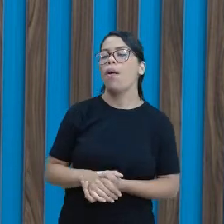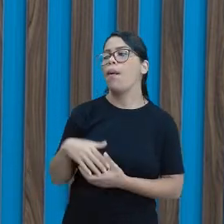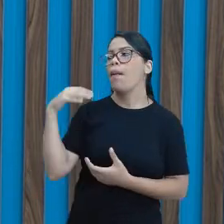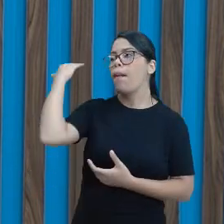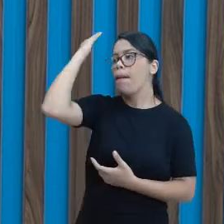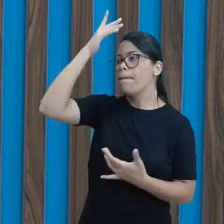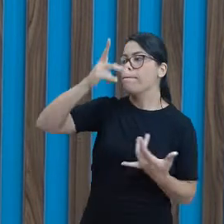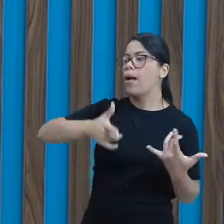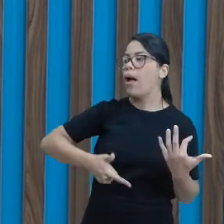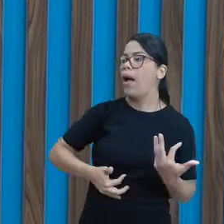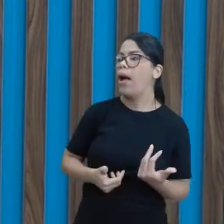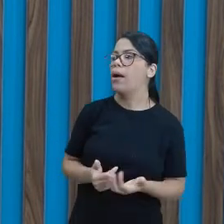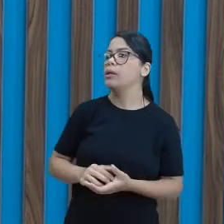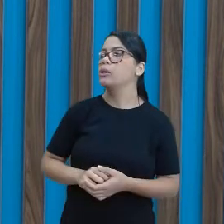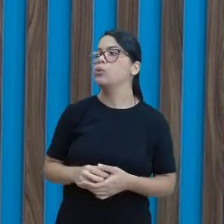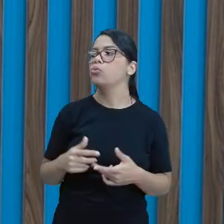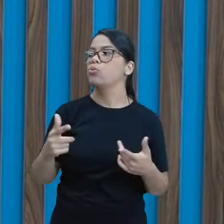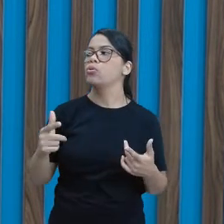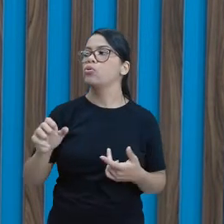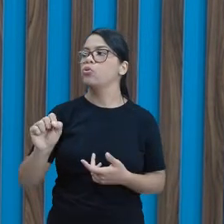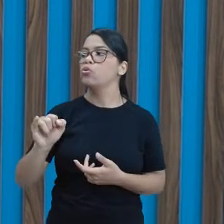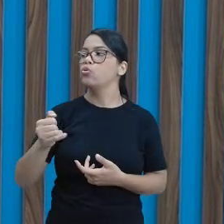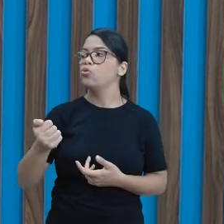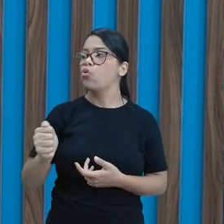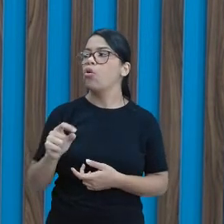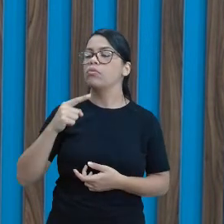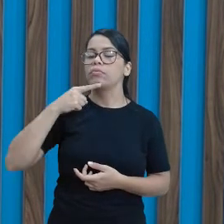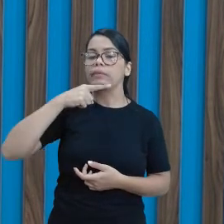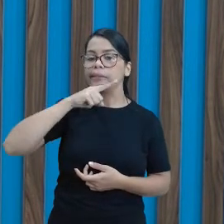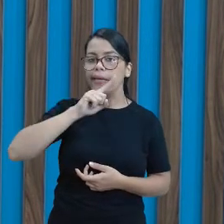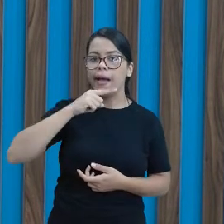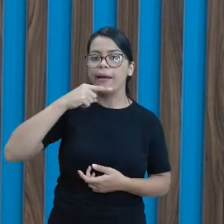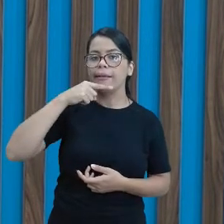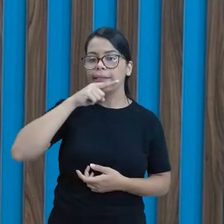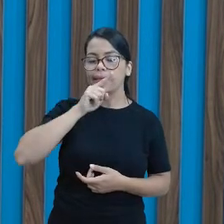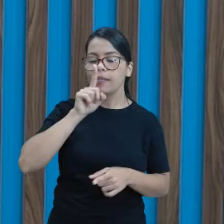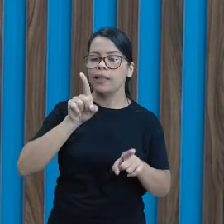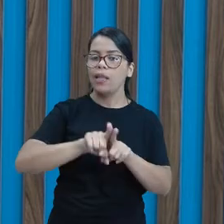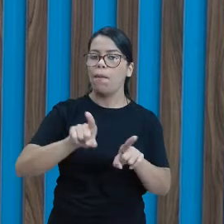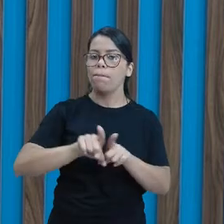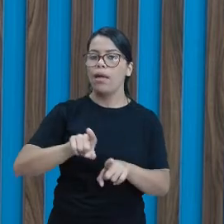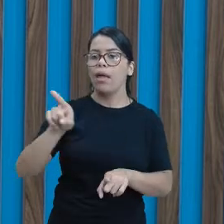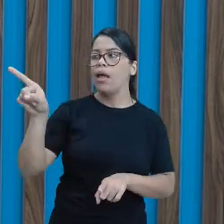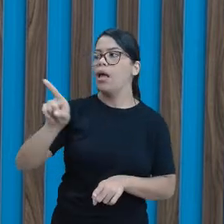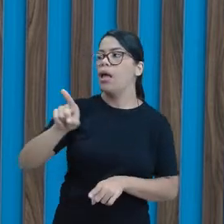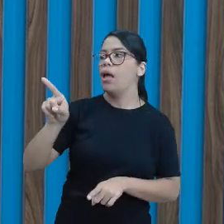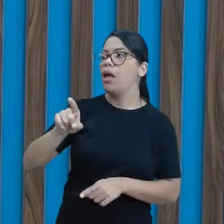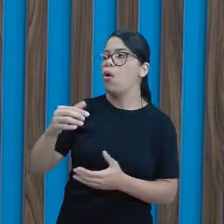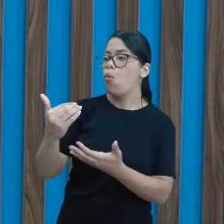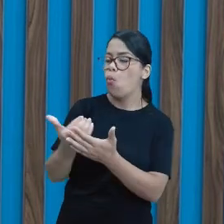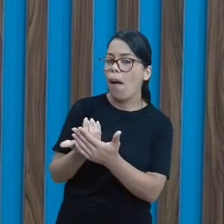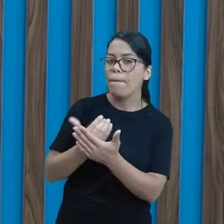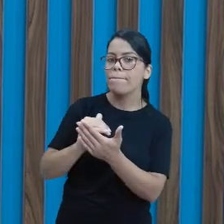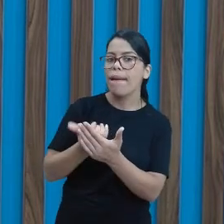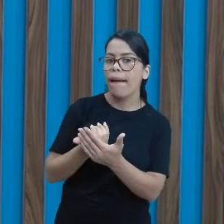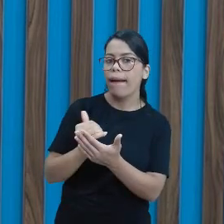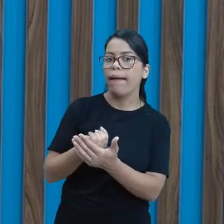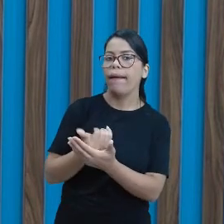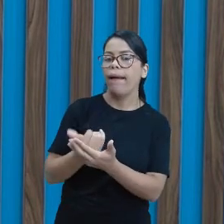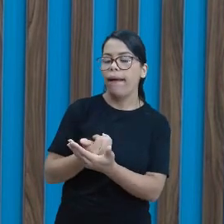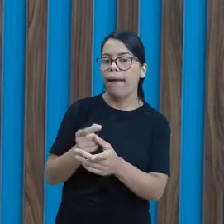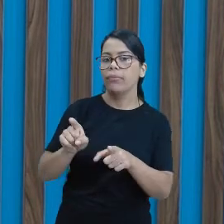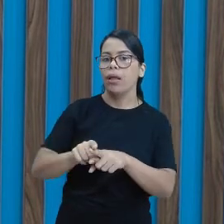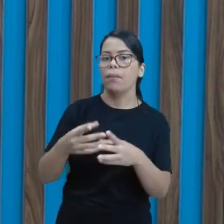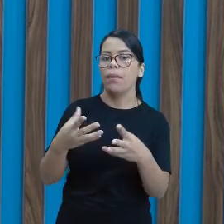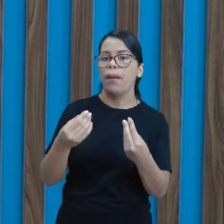lá? Legumes, né, de forma geral, tanto soja, cana-de-açúcar também é muito forte. Tem a questão do abacate, professor, que é bastante utilizado